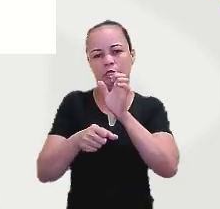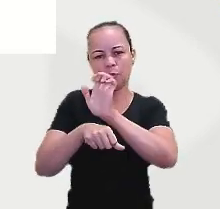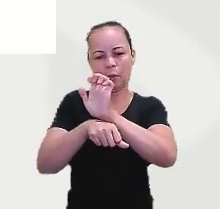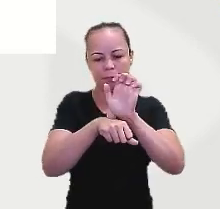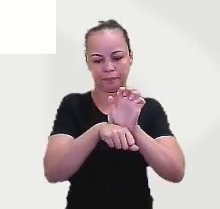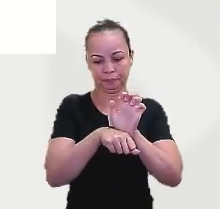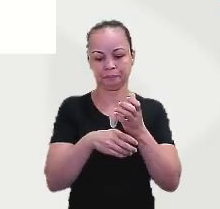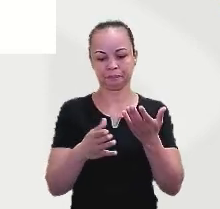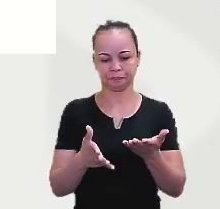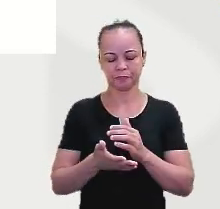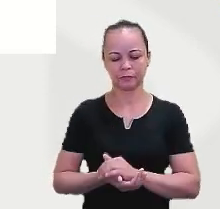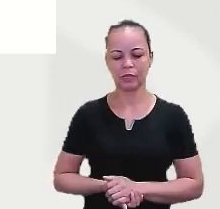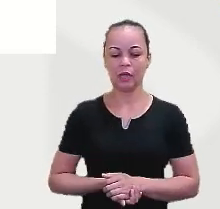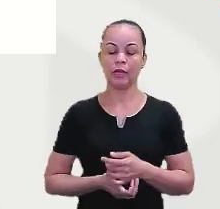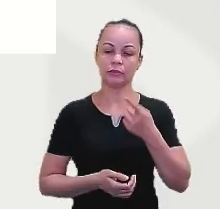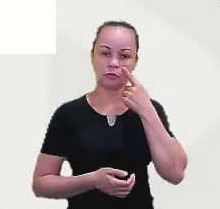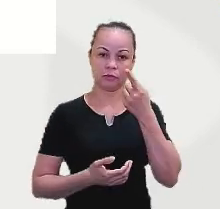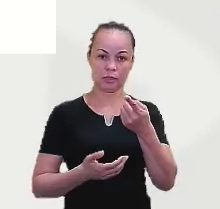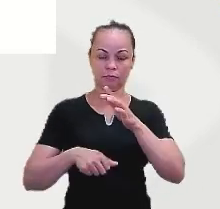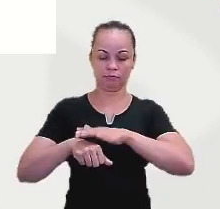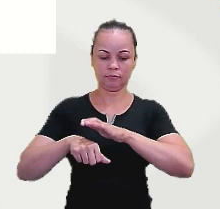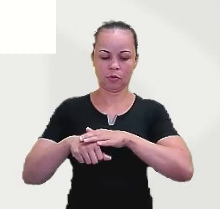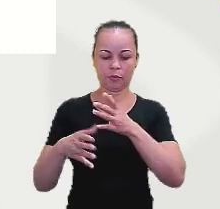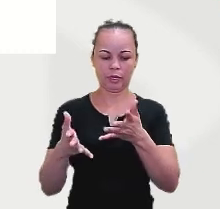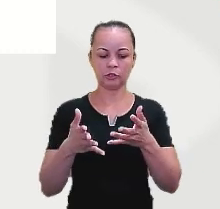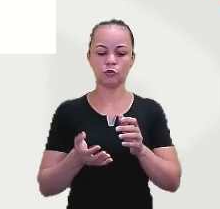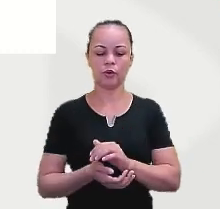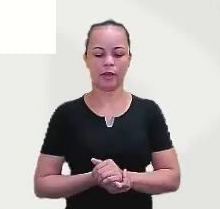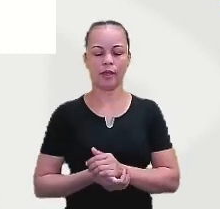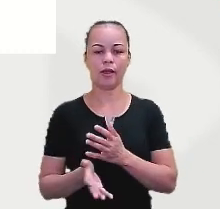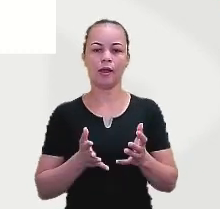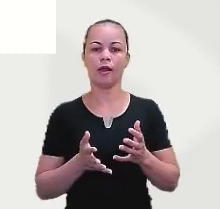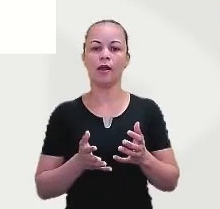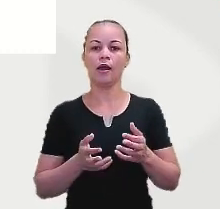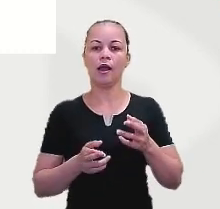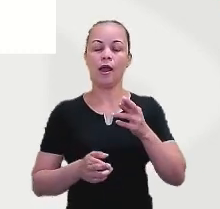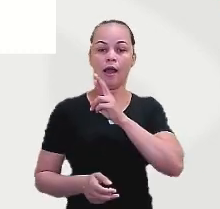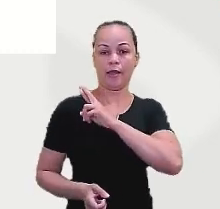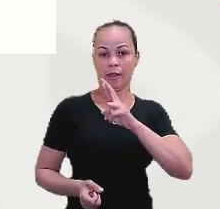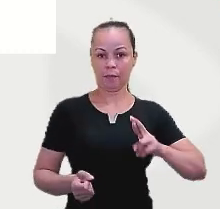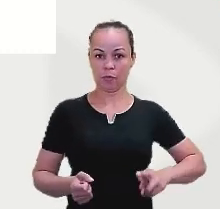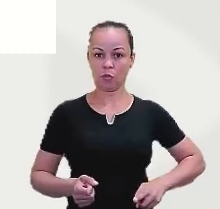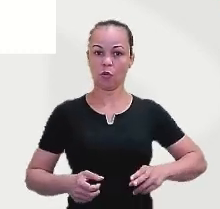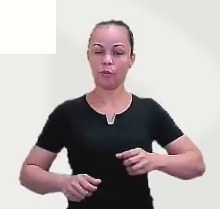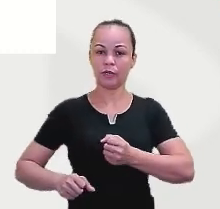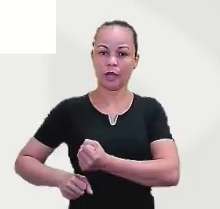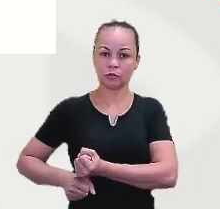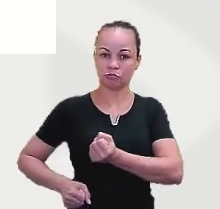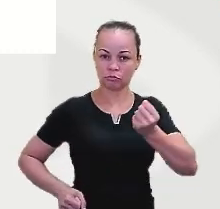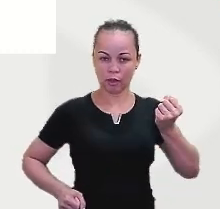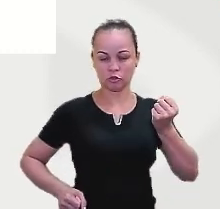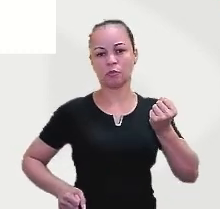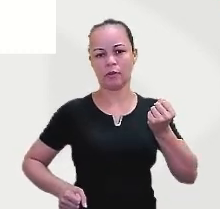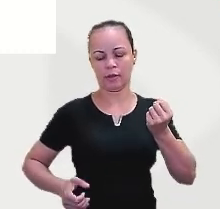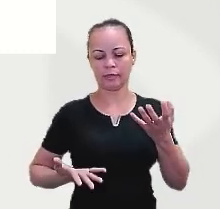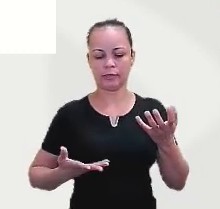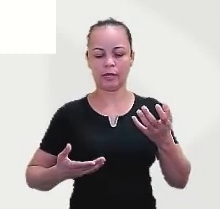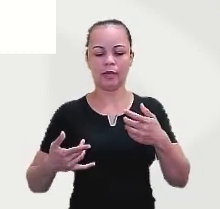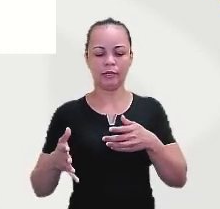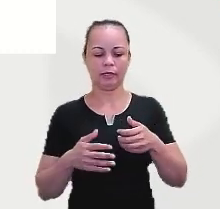a gente pode mencionar a República da Espada, que é essa que eu falei para vocês, do golpe dado pelos militares, que